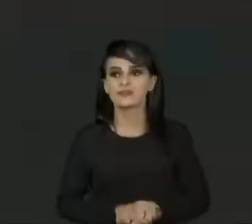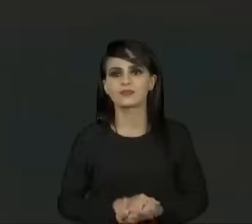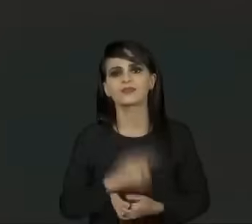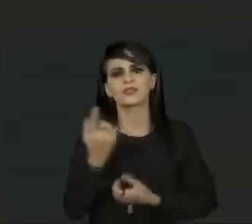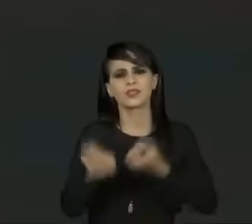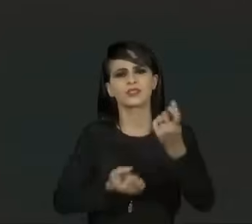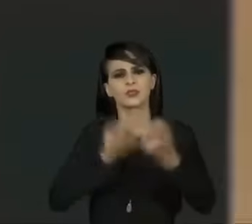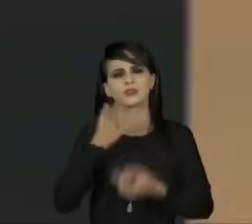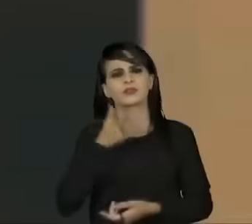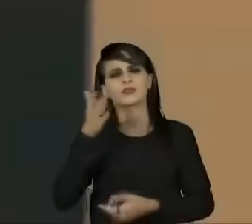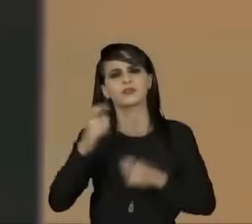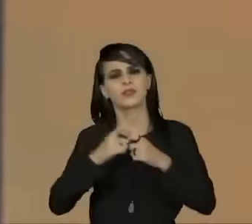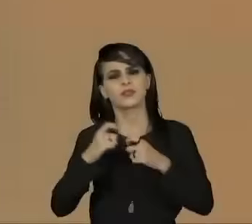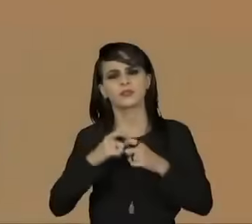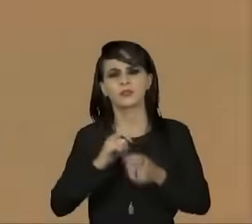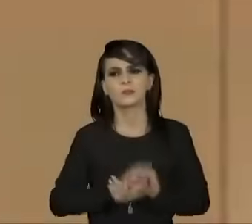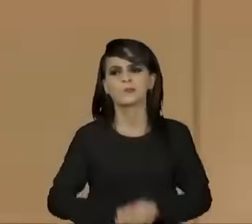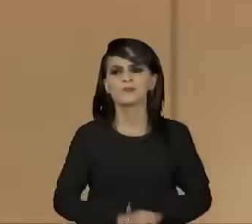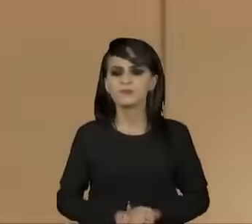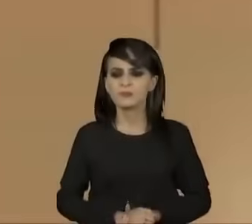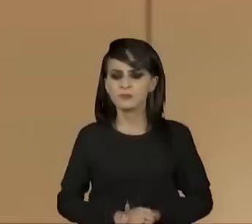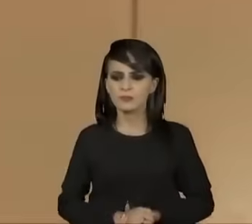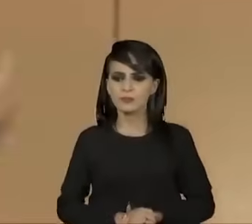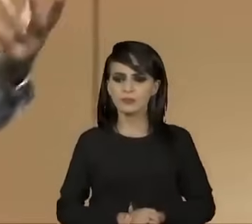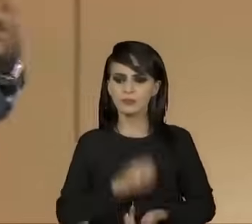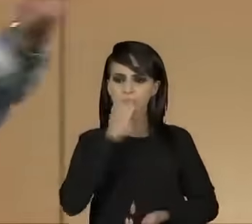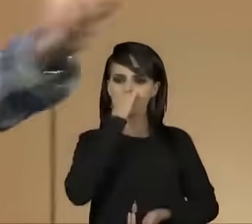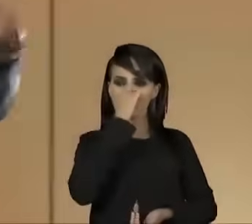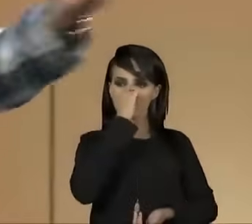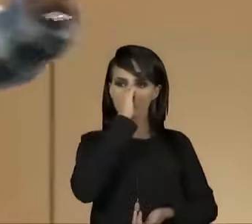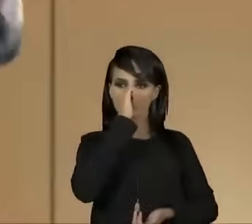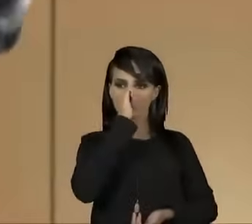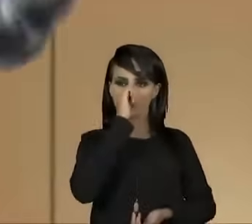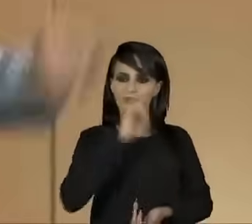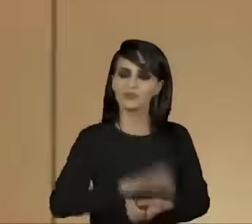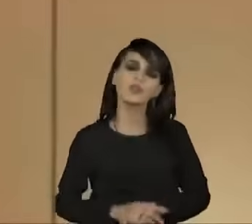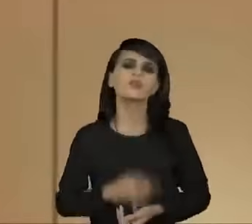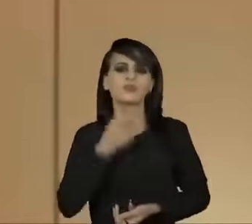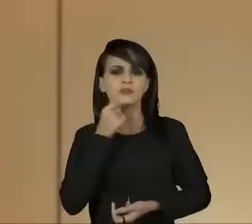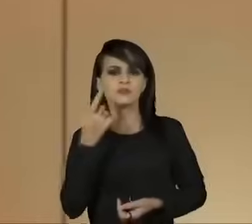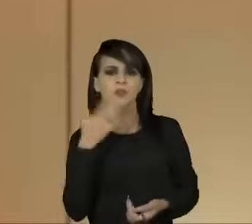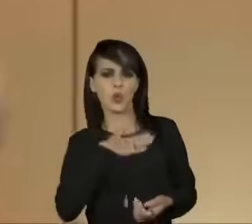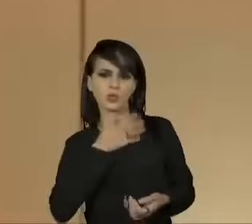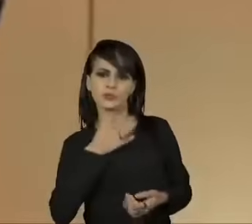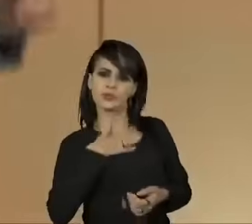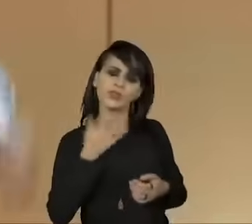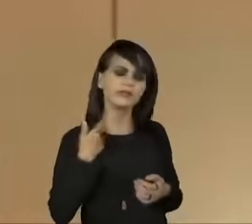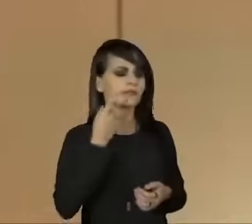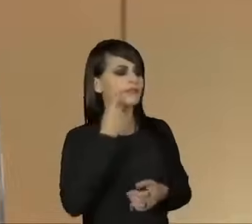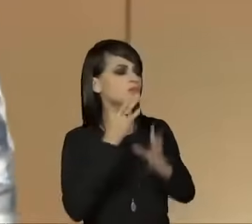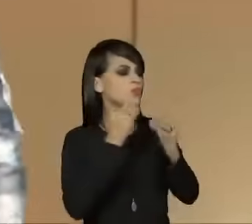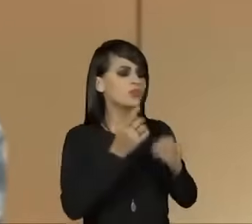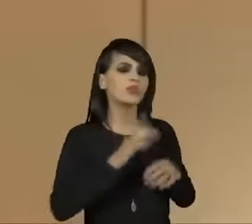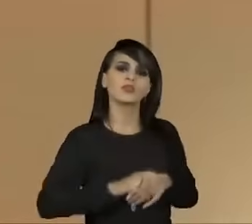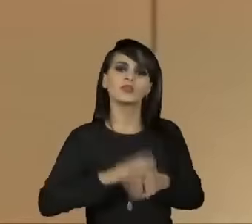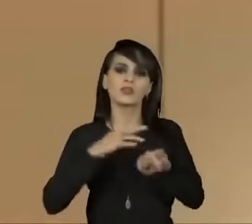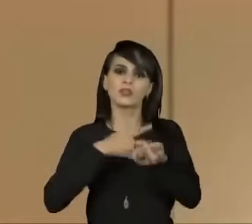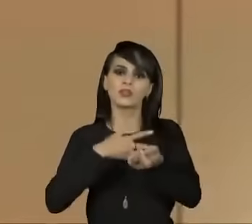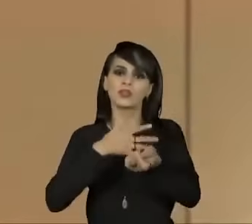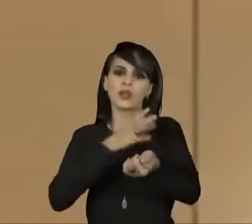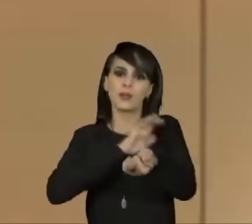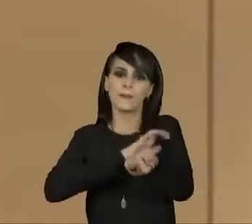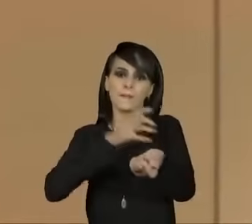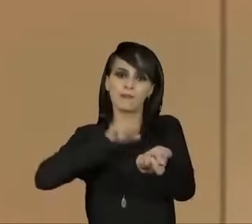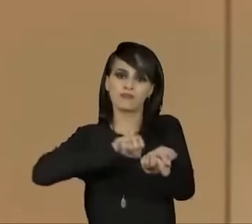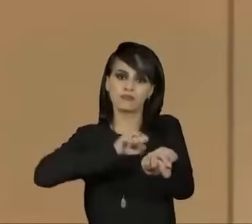vez em quando aí o cara ele gosta de mim vê tudo que eu faço aí tirou minha pressão